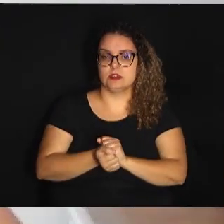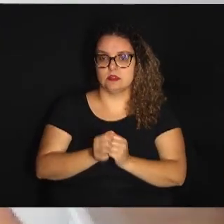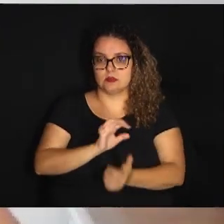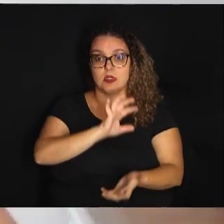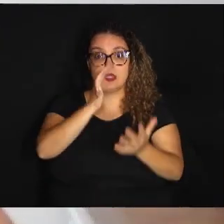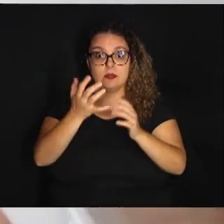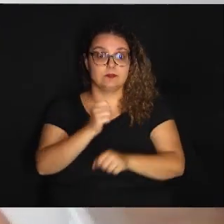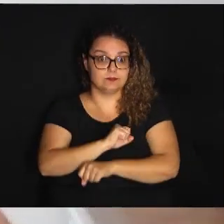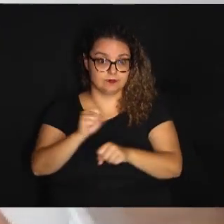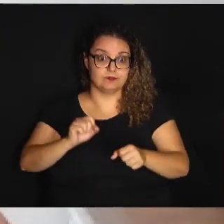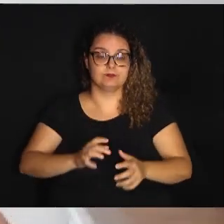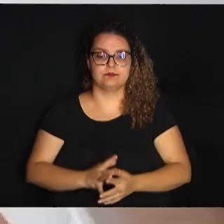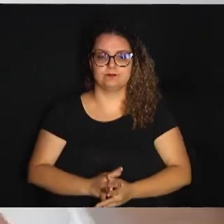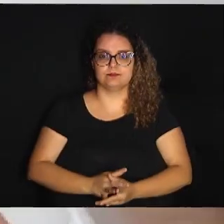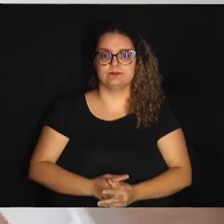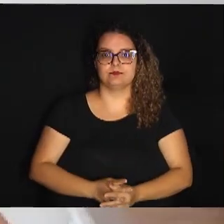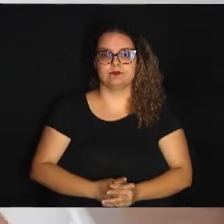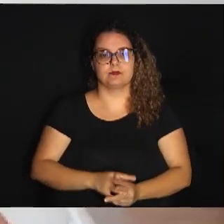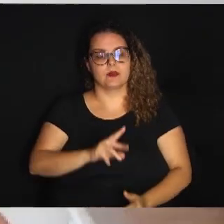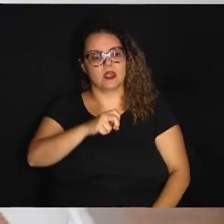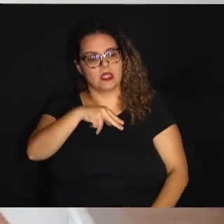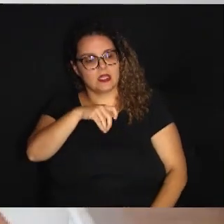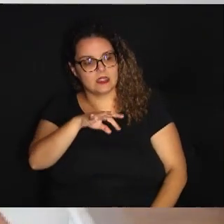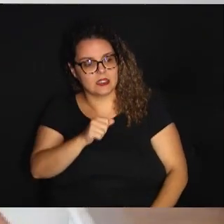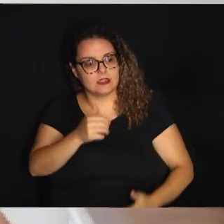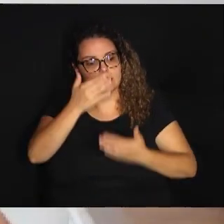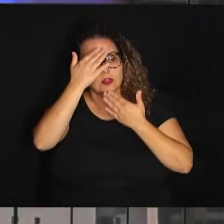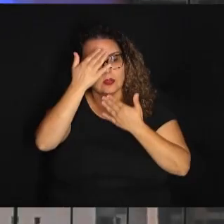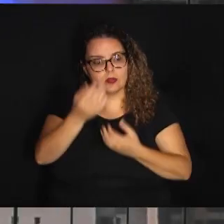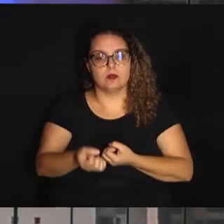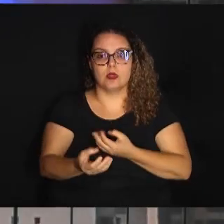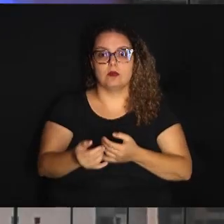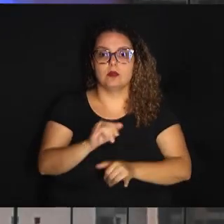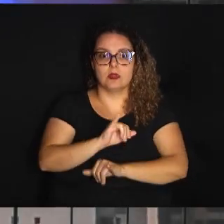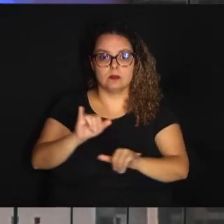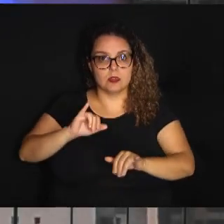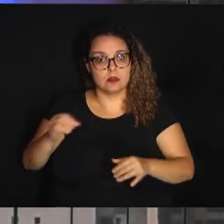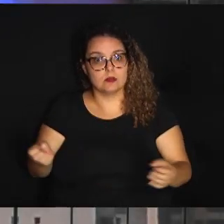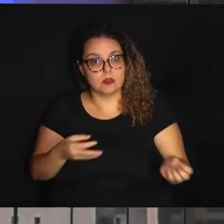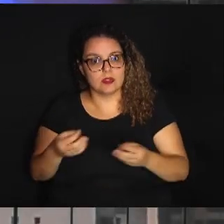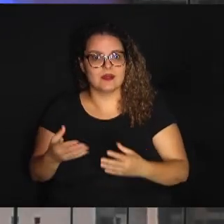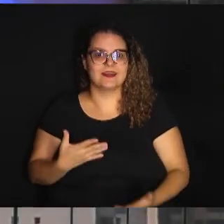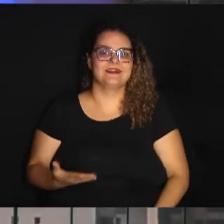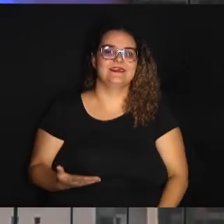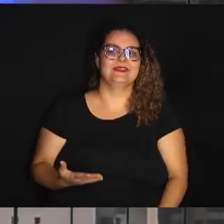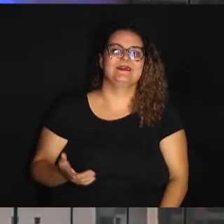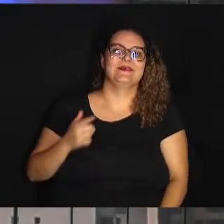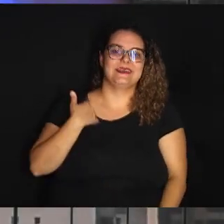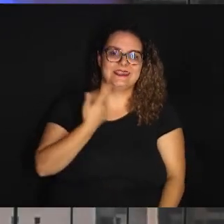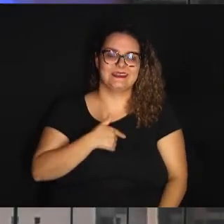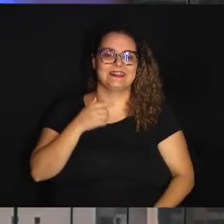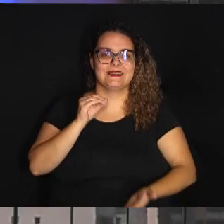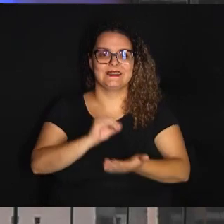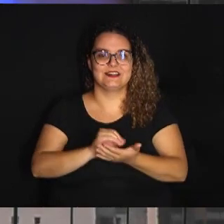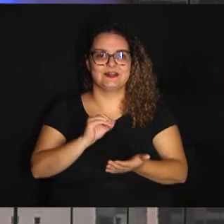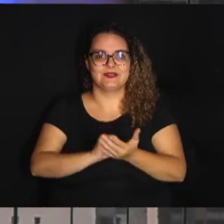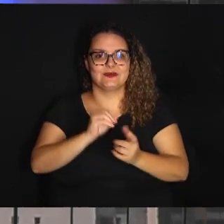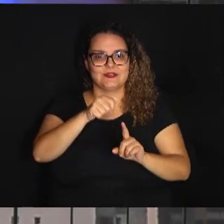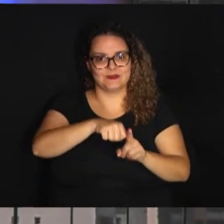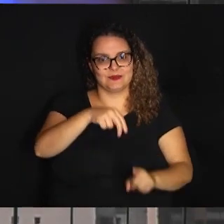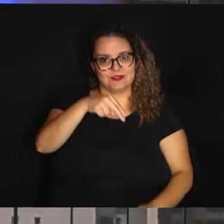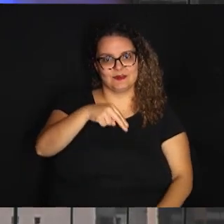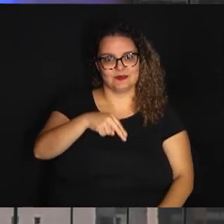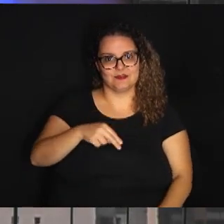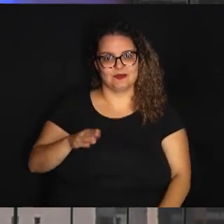mais adaptada a esses eventos extremos. Renata, muito obrigada por trazer essas atualizações aí fresquinhas,